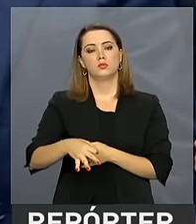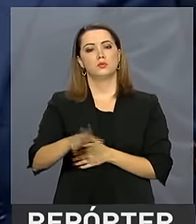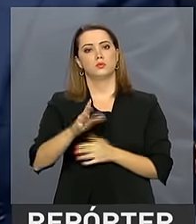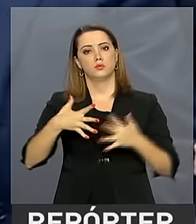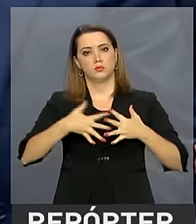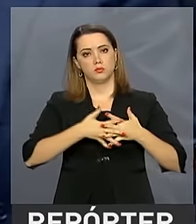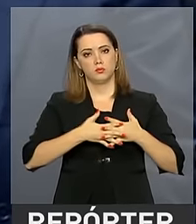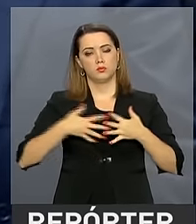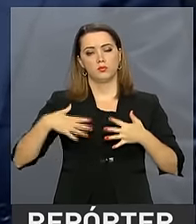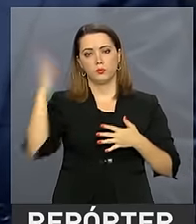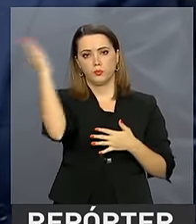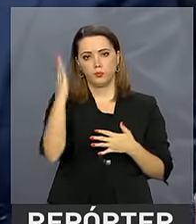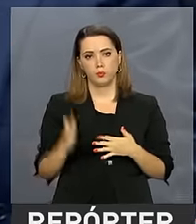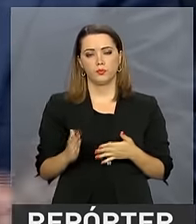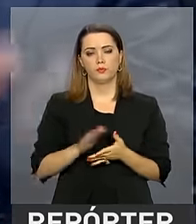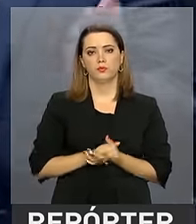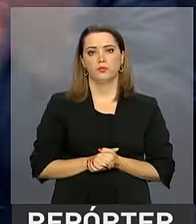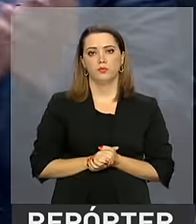a independência do Brasil.